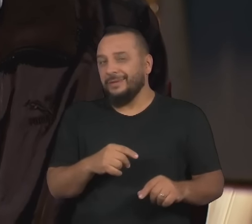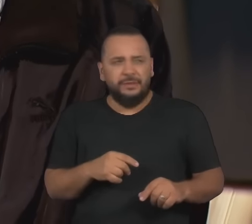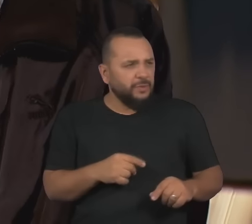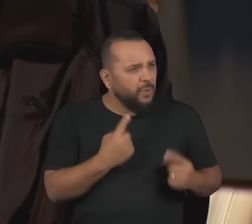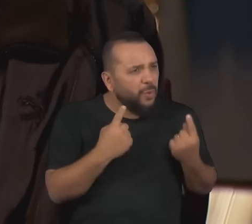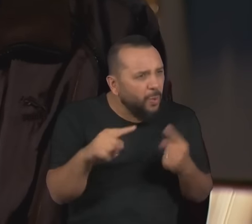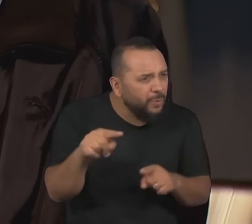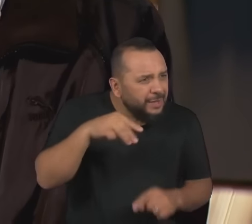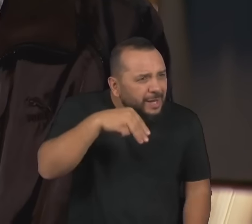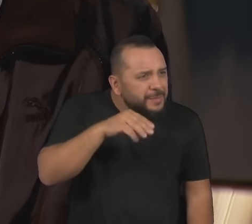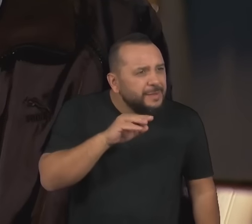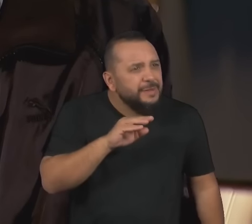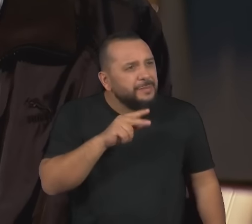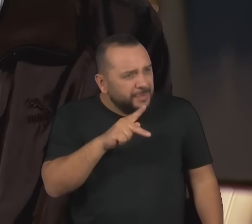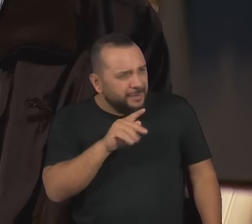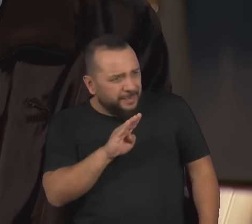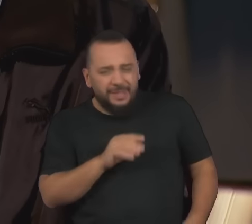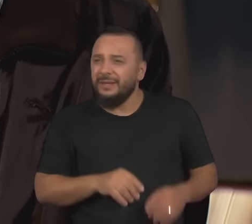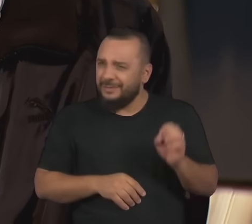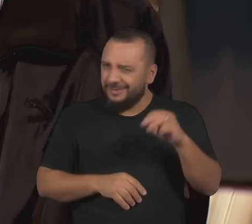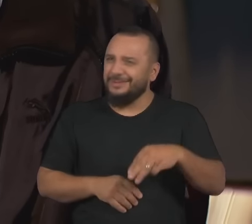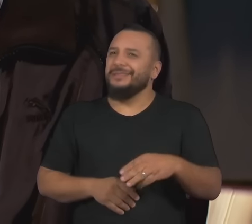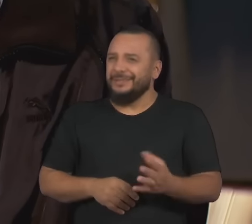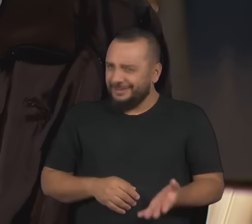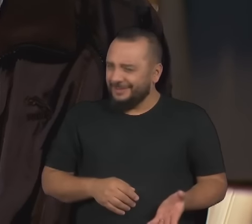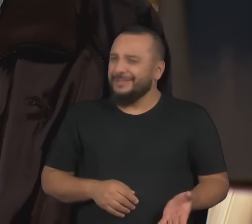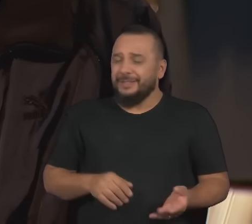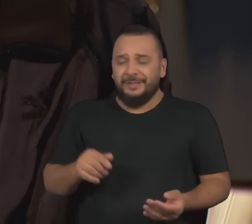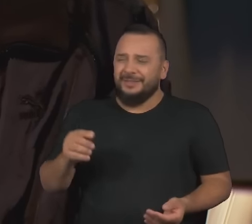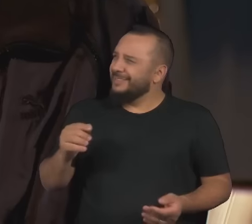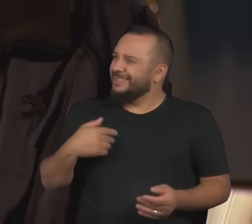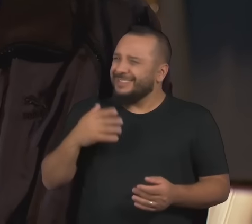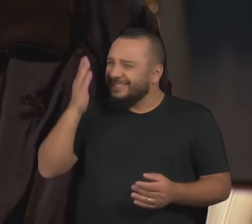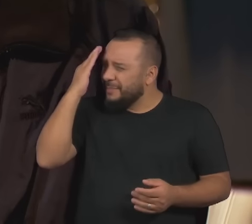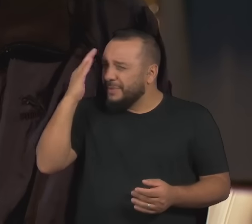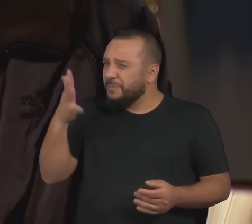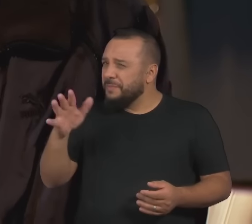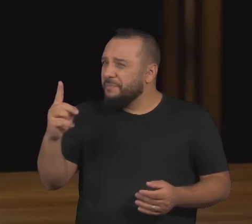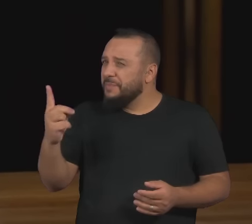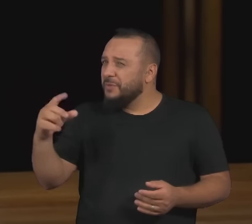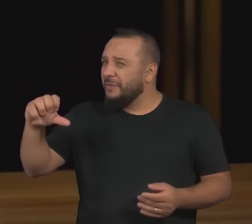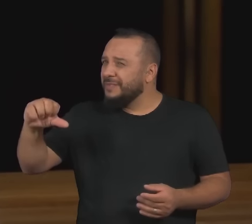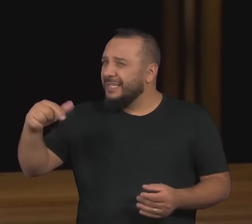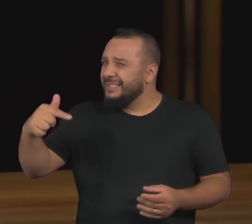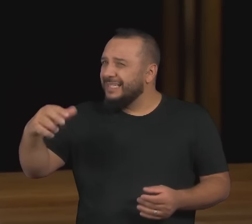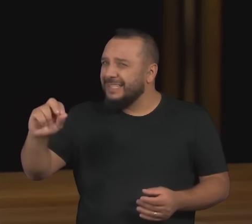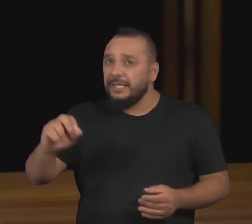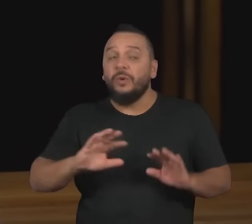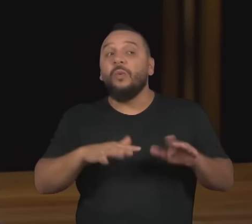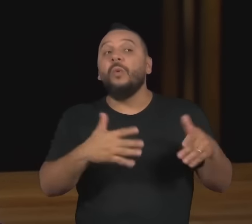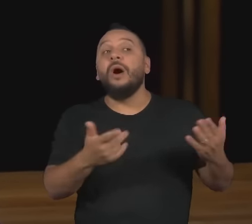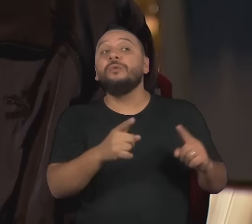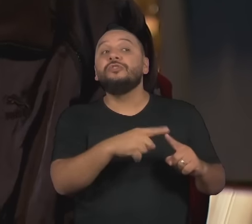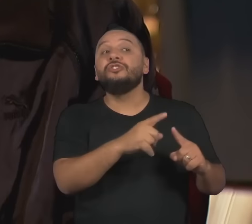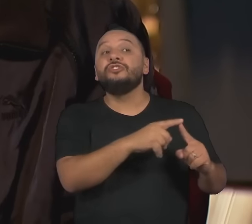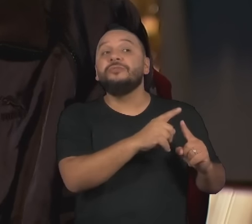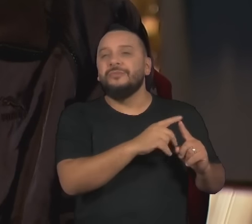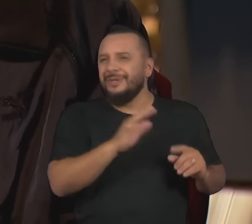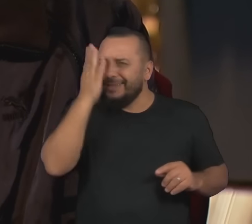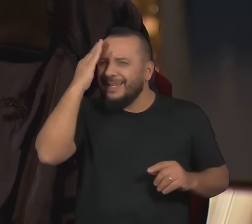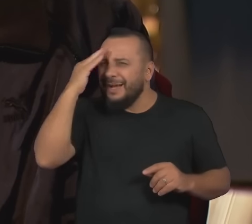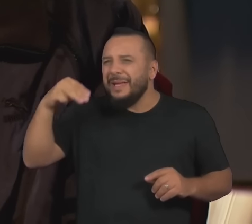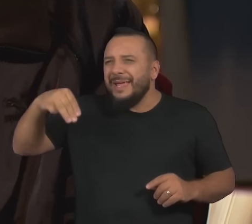MPB, principalmente na segunda metade dos anos 70. Entendeu? Que tipo de MPB que era uma você está falando? MPB que ficou